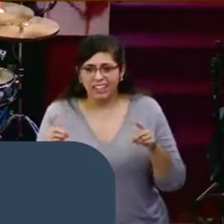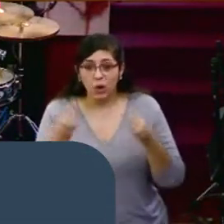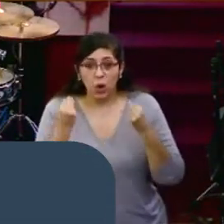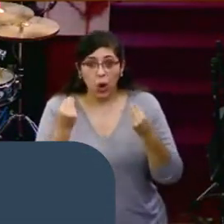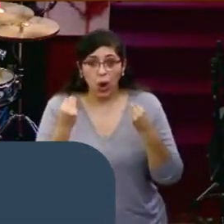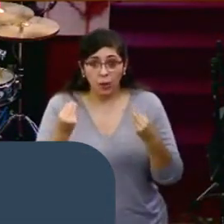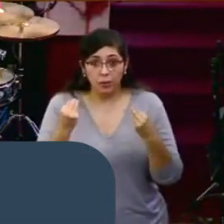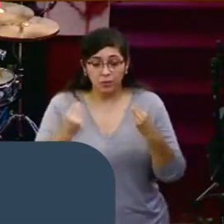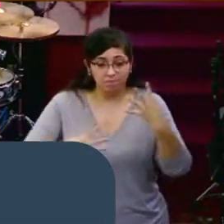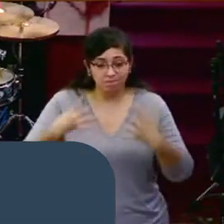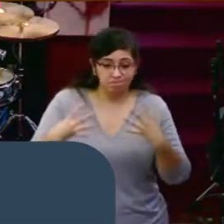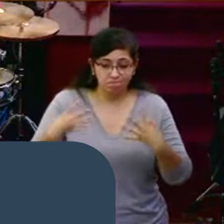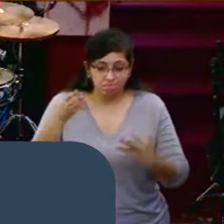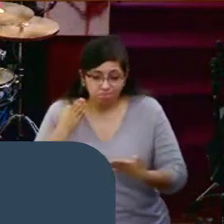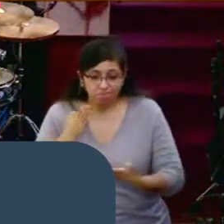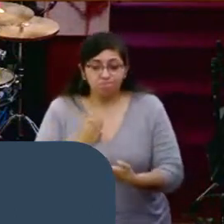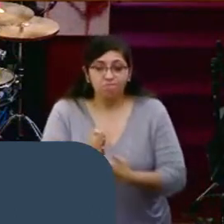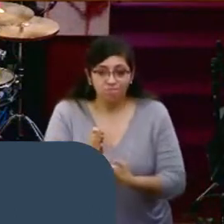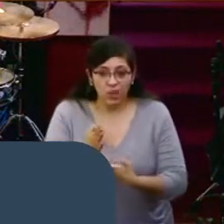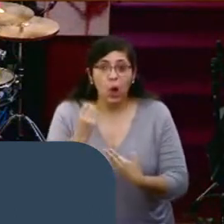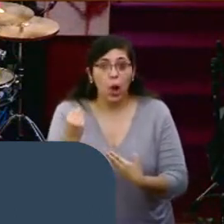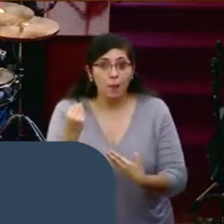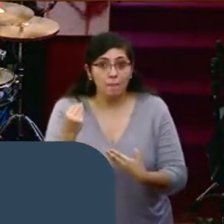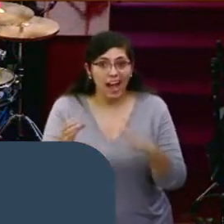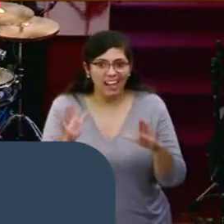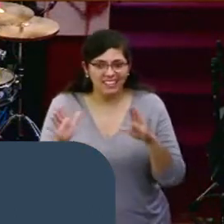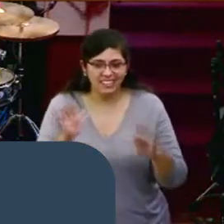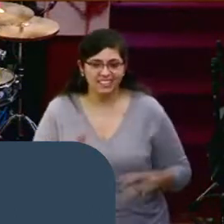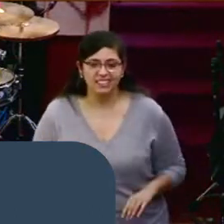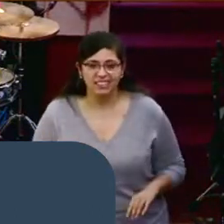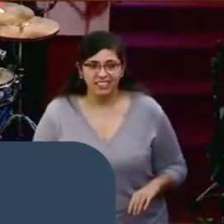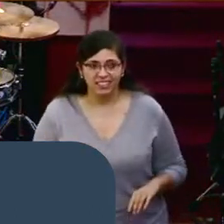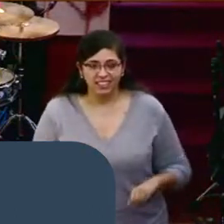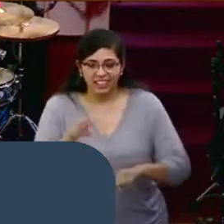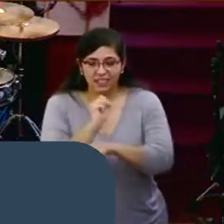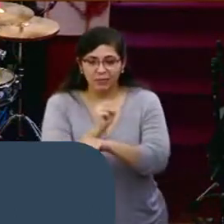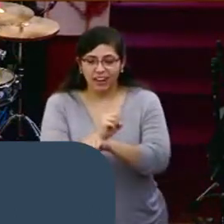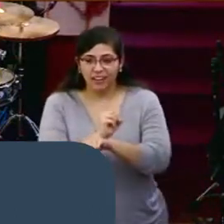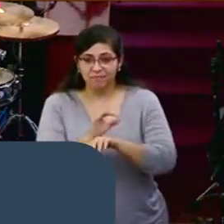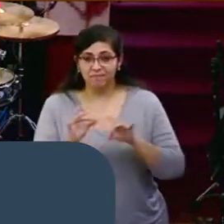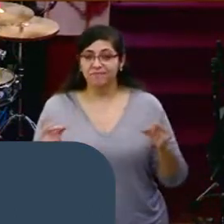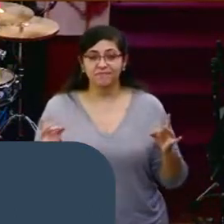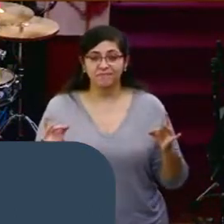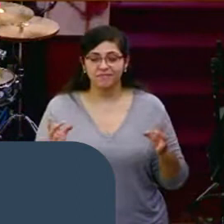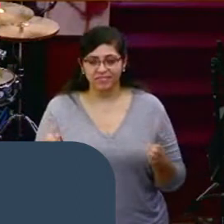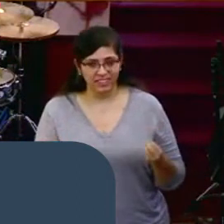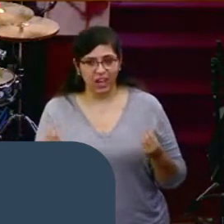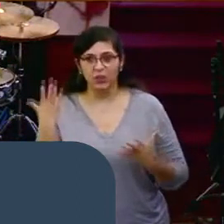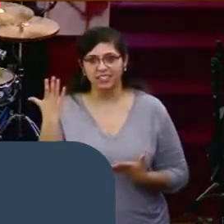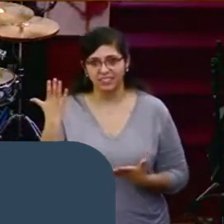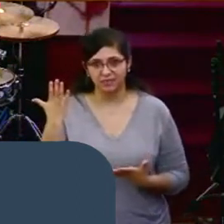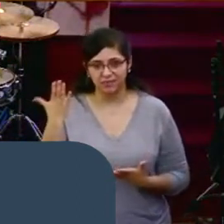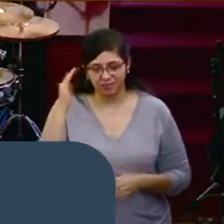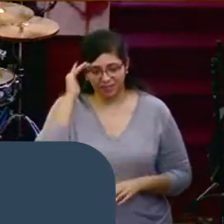vida muitas vezes esperando que magicamente soluções é acontecer assim